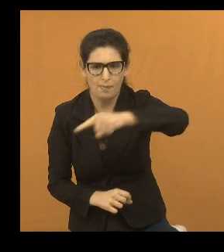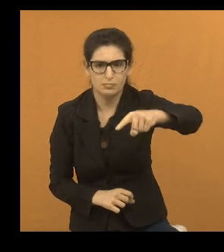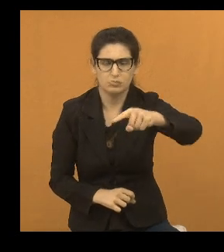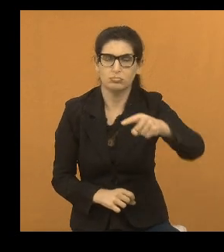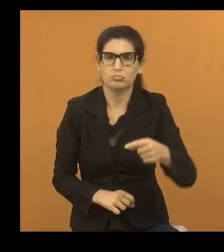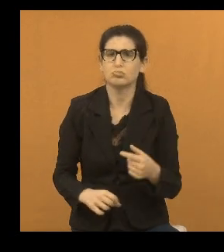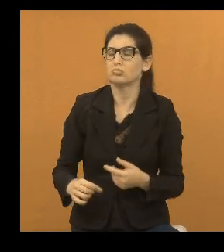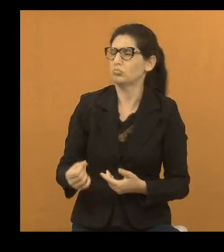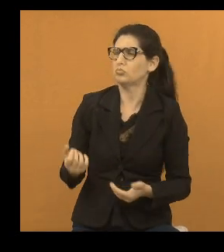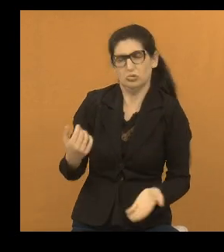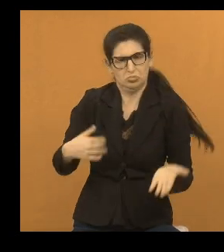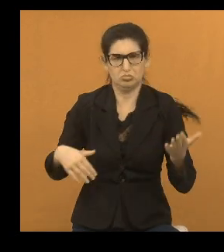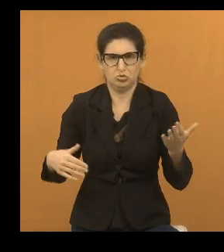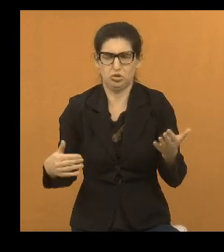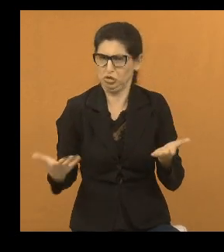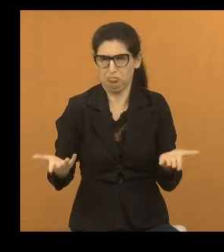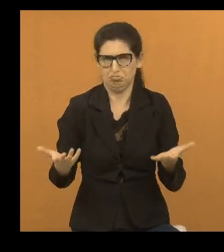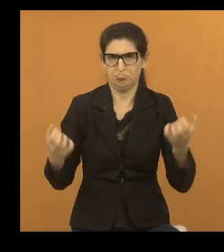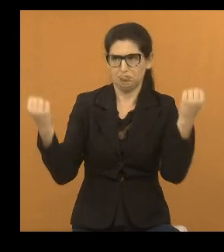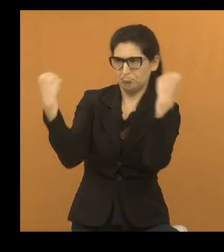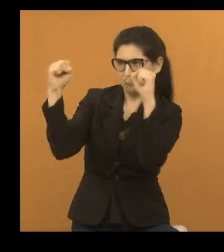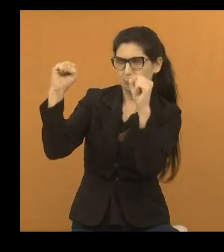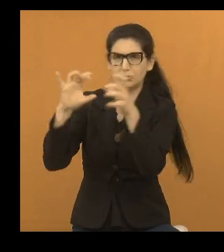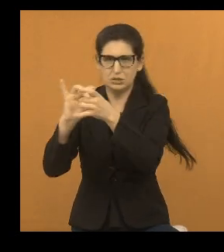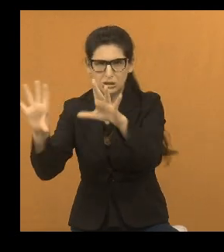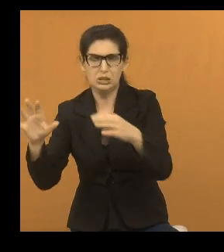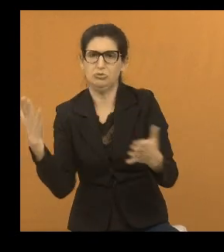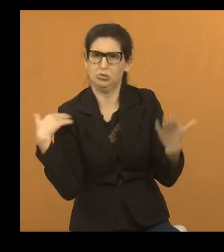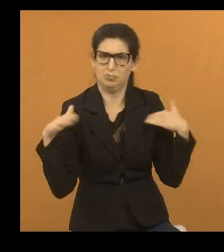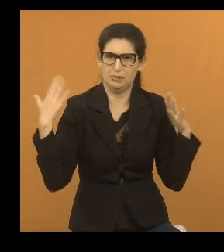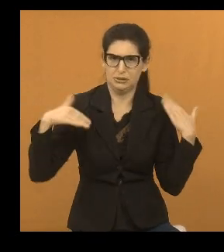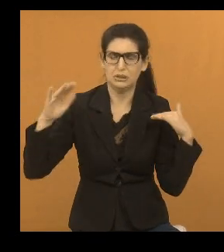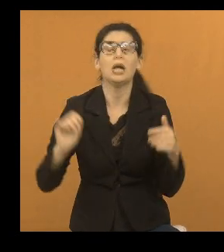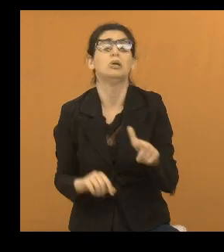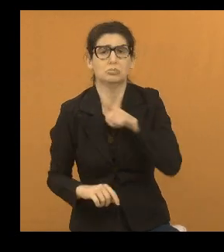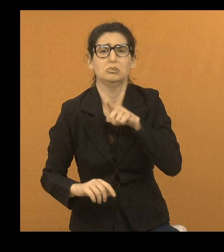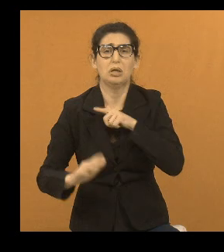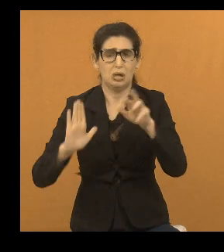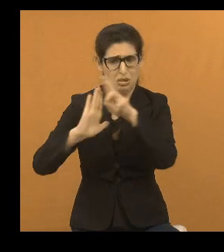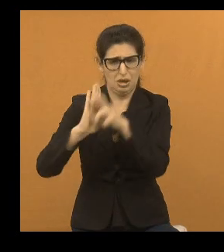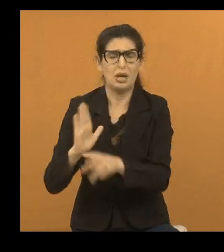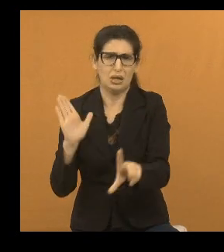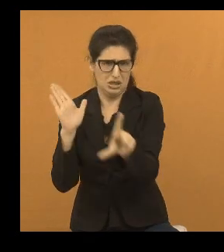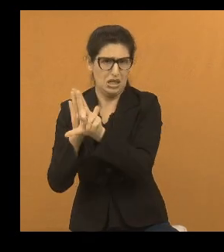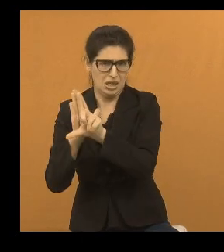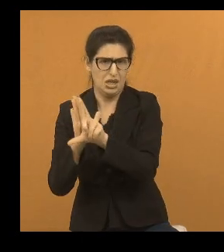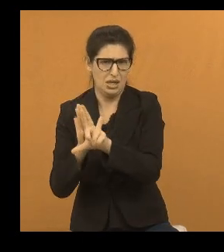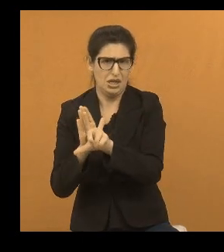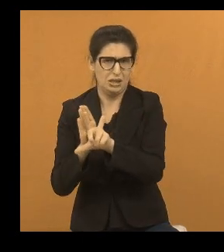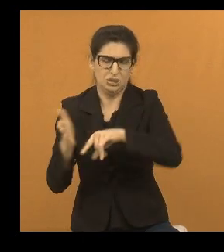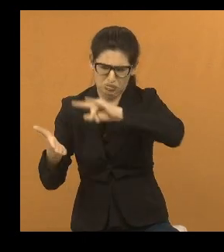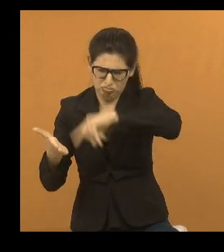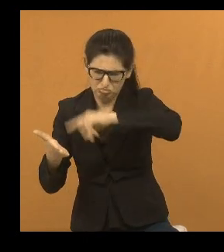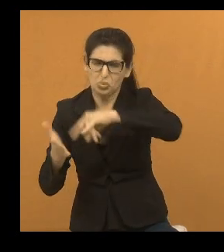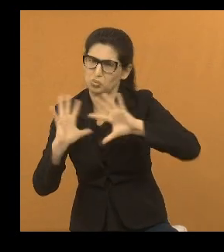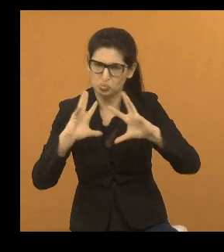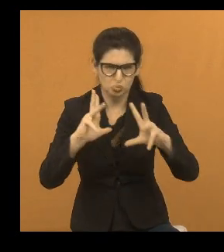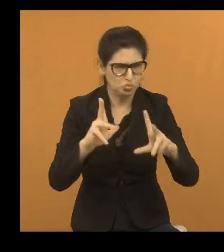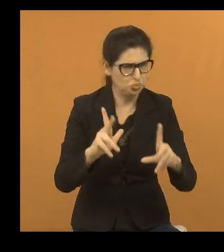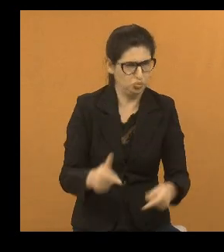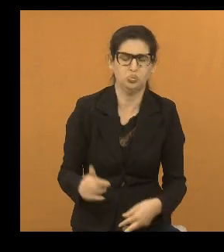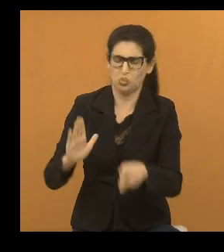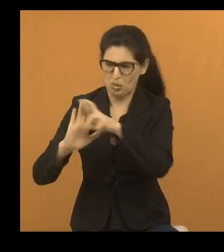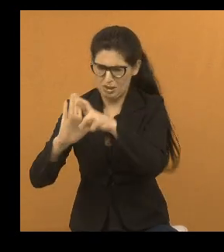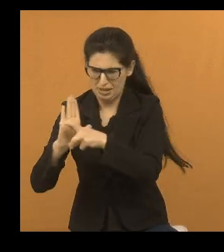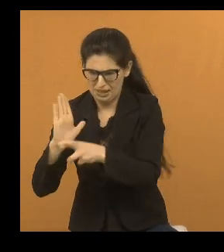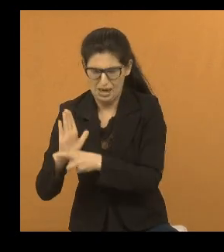esses sistemas de verdes urbanos já catalogados e mapeados dentro